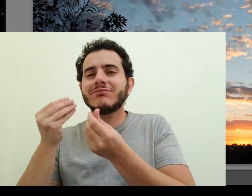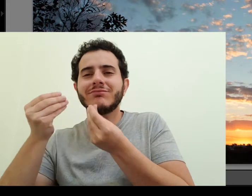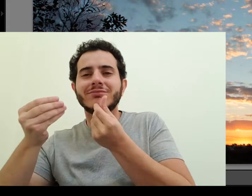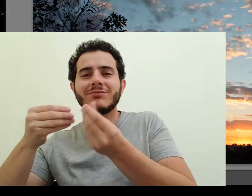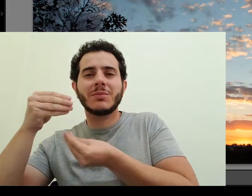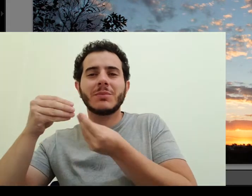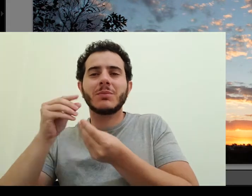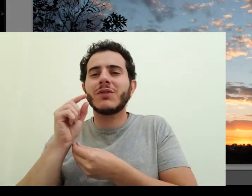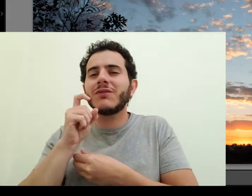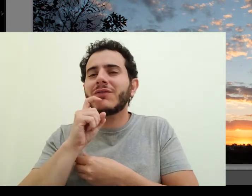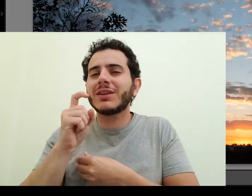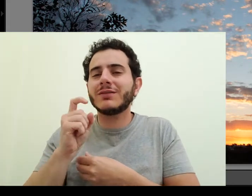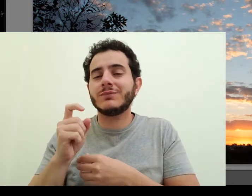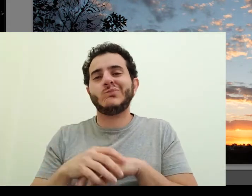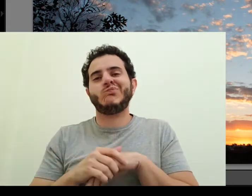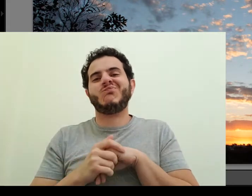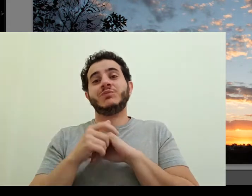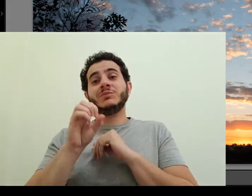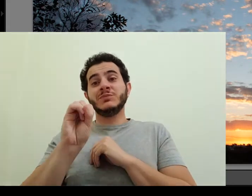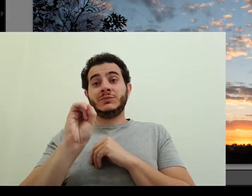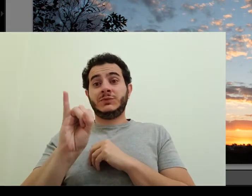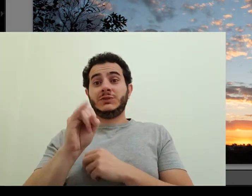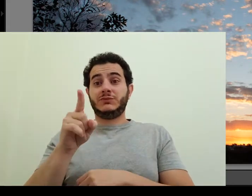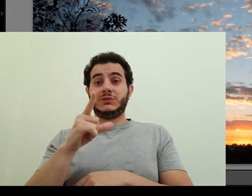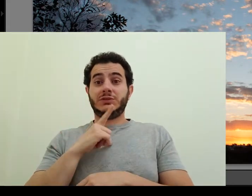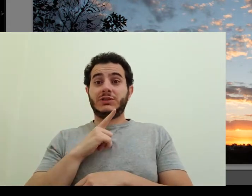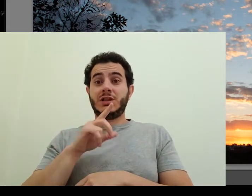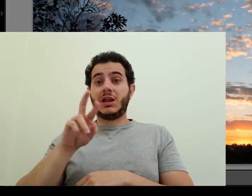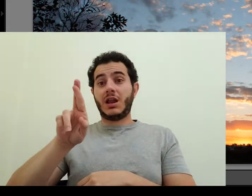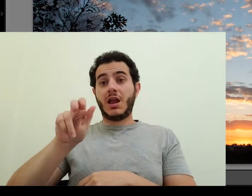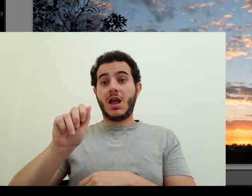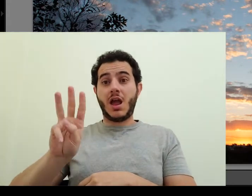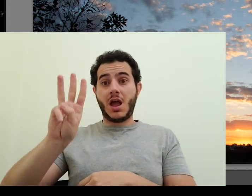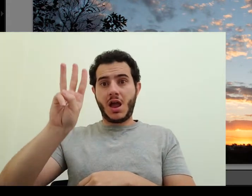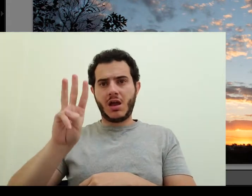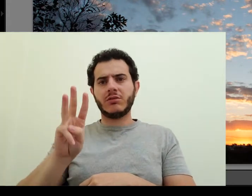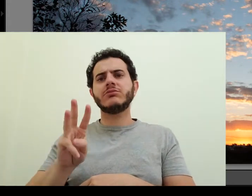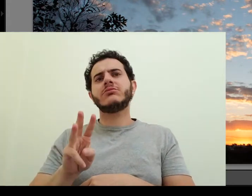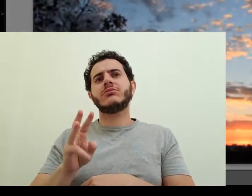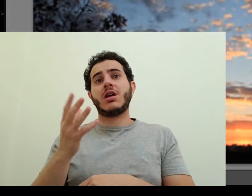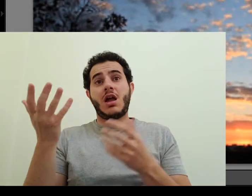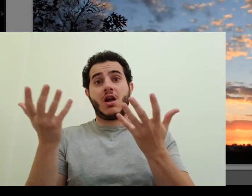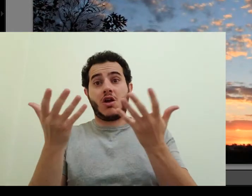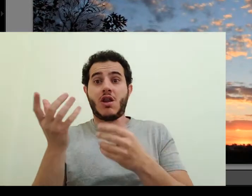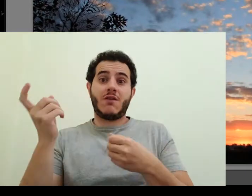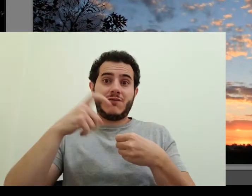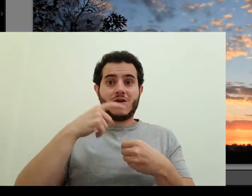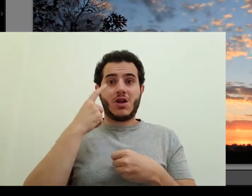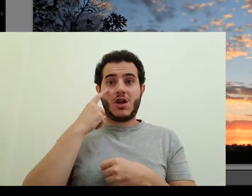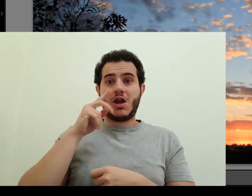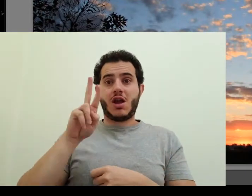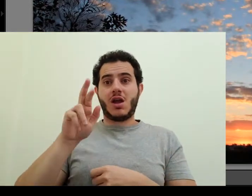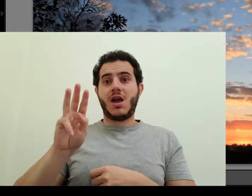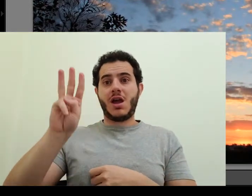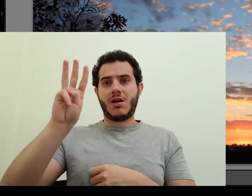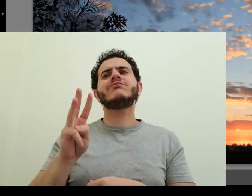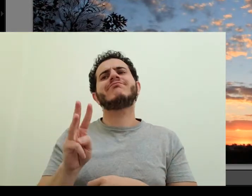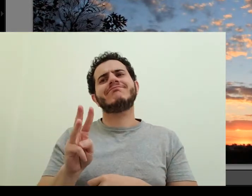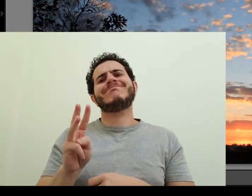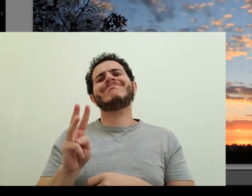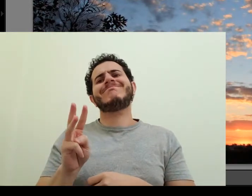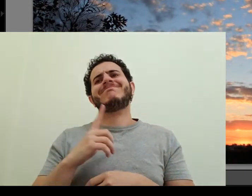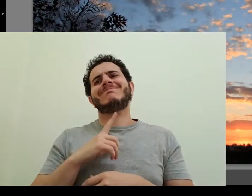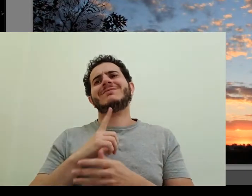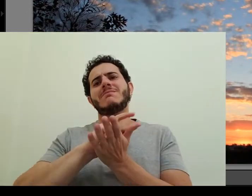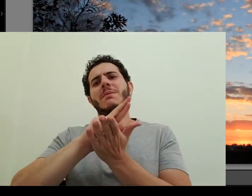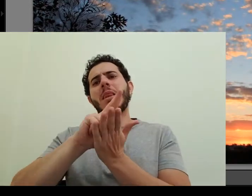magenta ou com verde. Se você tiver com o arquivo RAW, ó, estou no JPEG aqui do lado esquerdo, vou mudar para o RAW. No arquivo RAW, eu